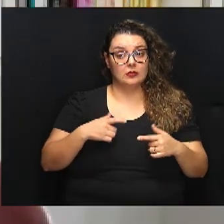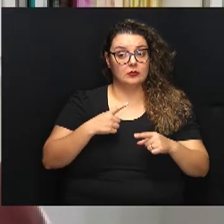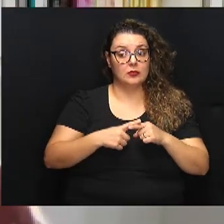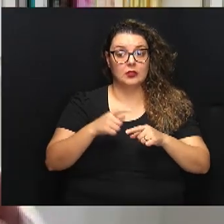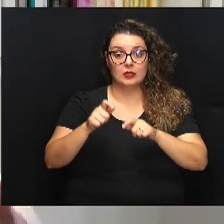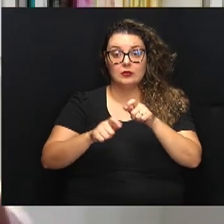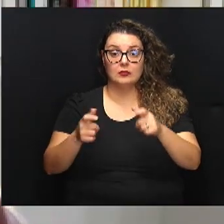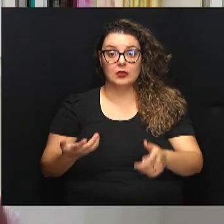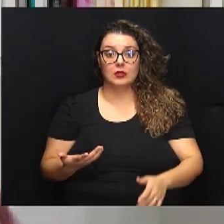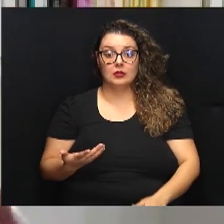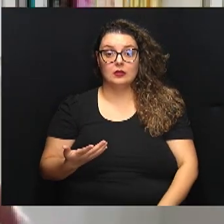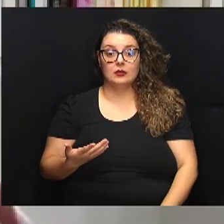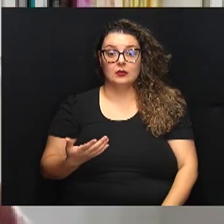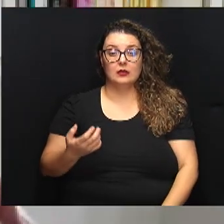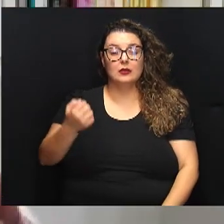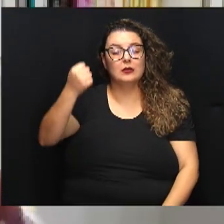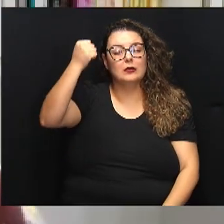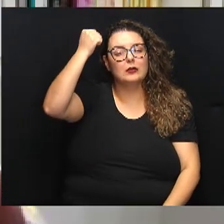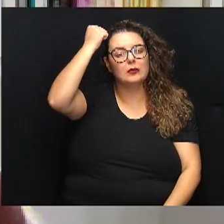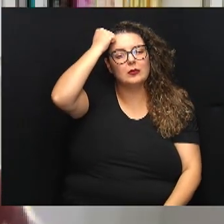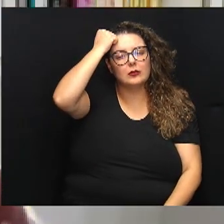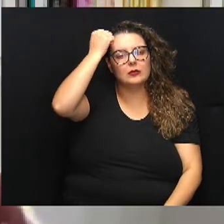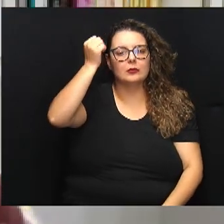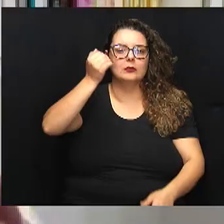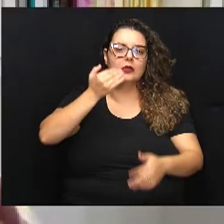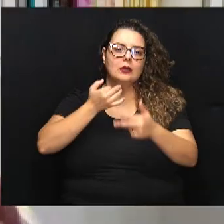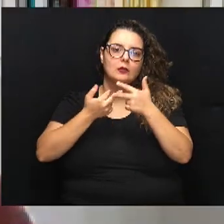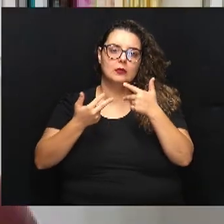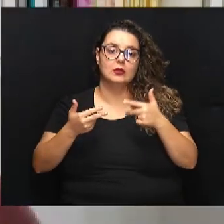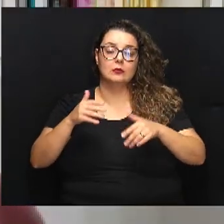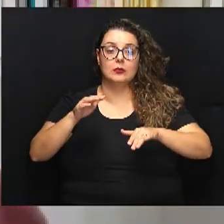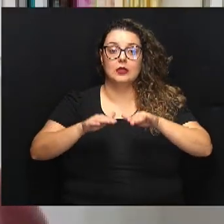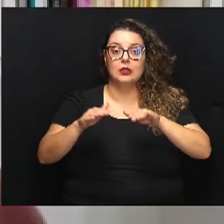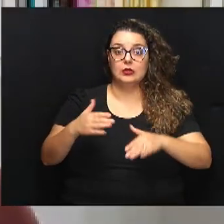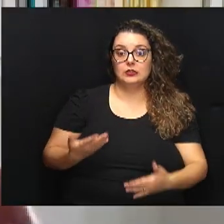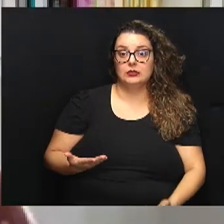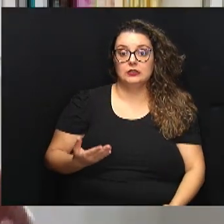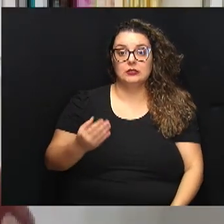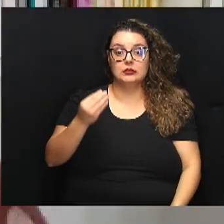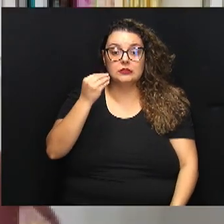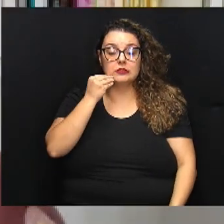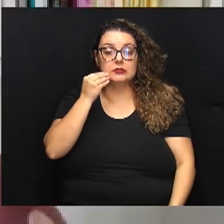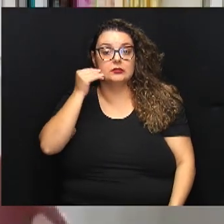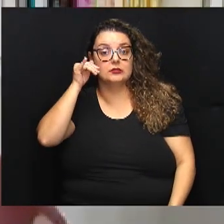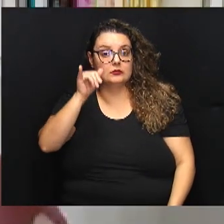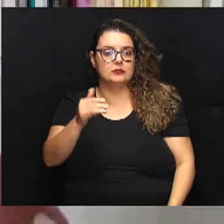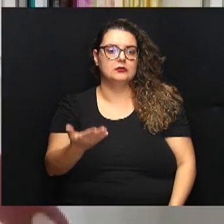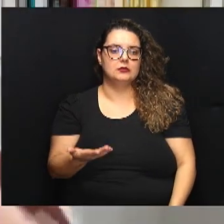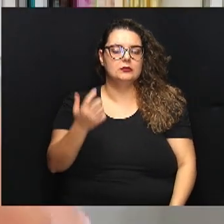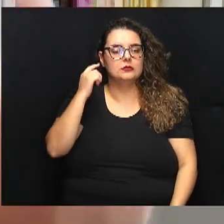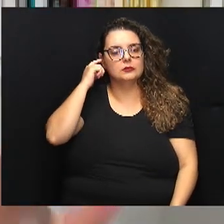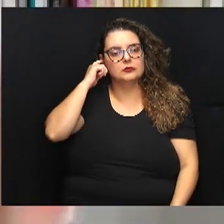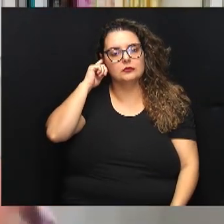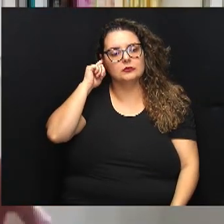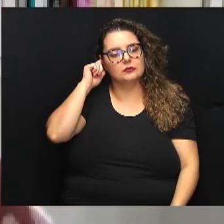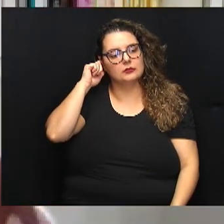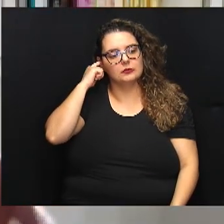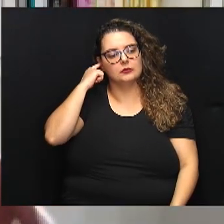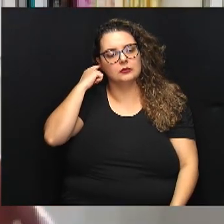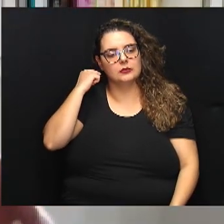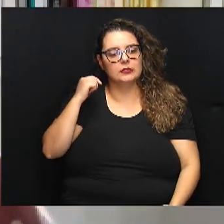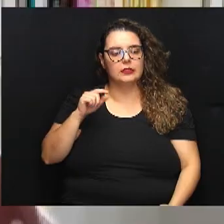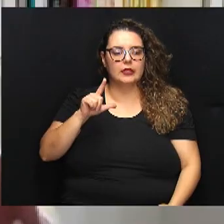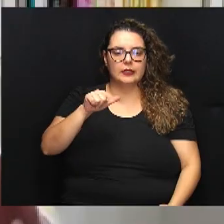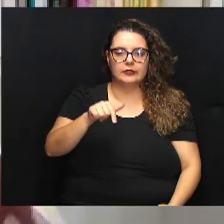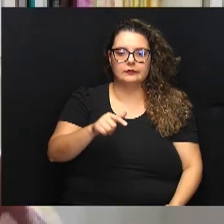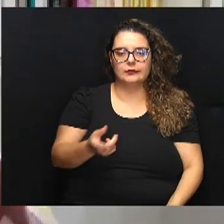ficam com bastante culpa em comer, muitas vezes tentando evitar e acabando descontando,